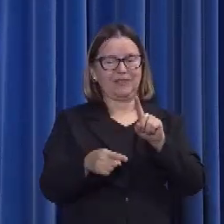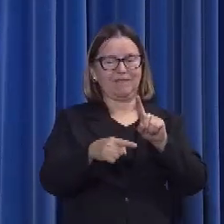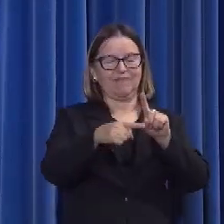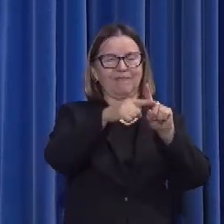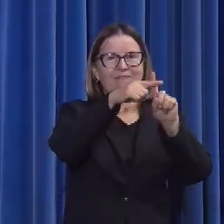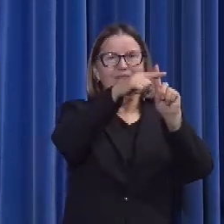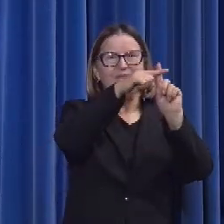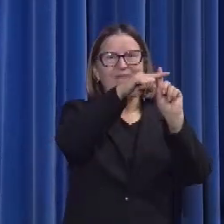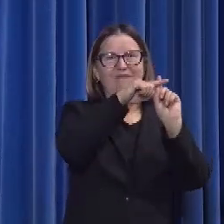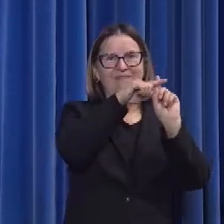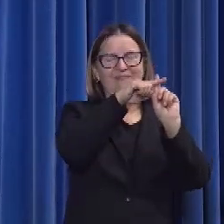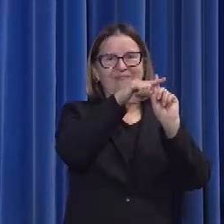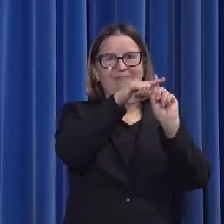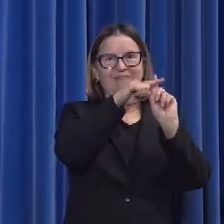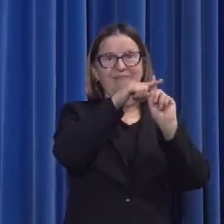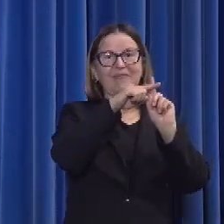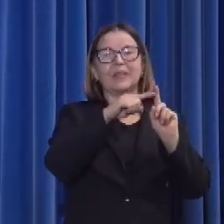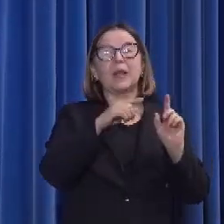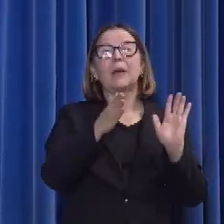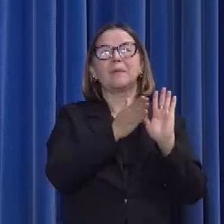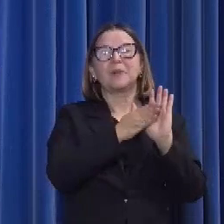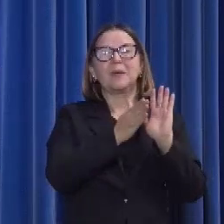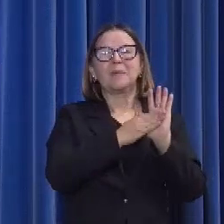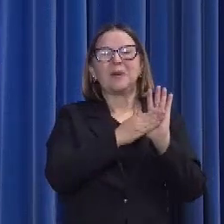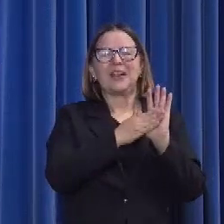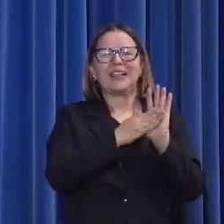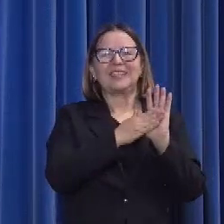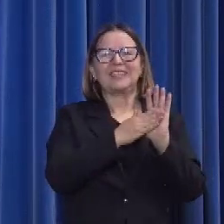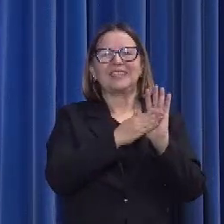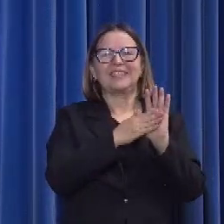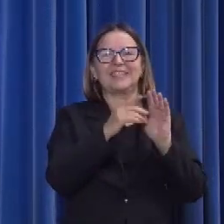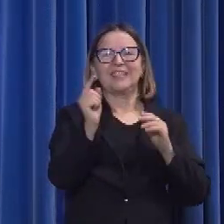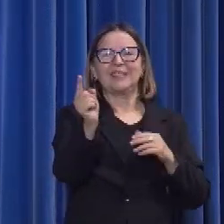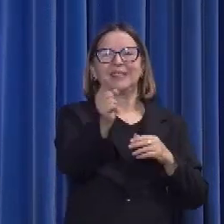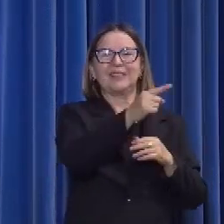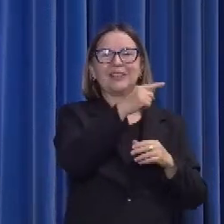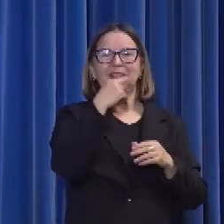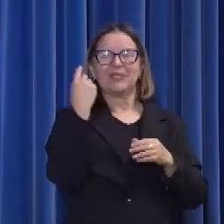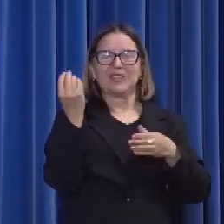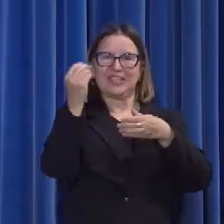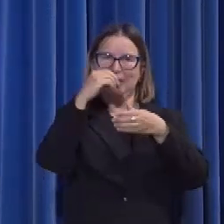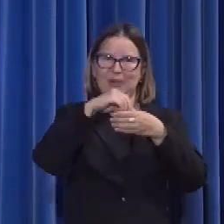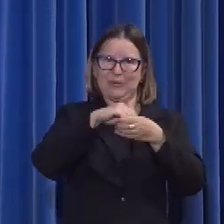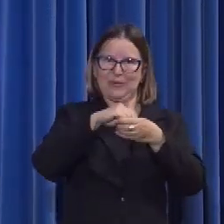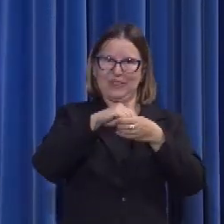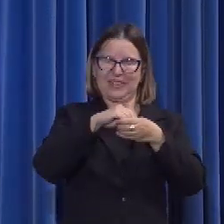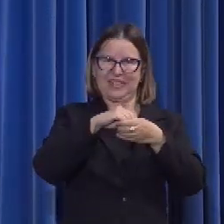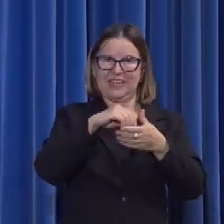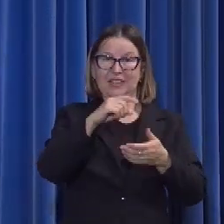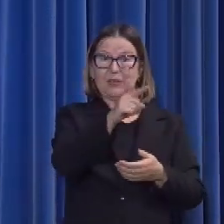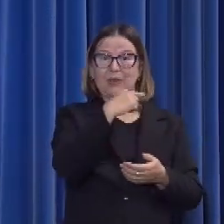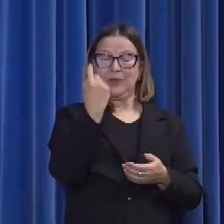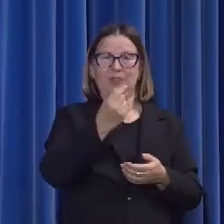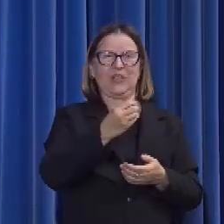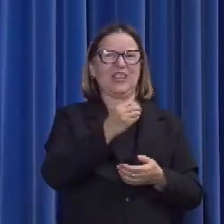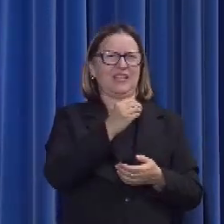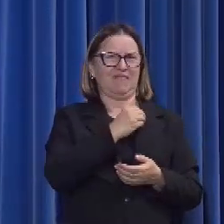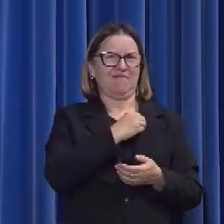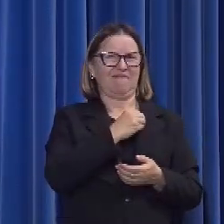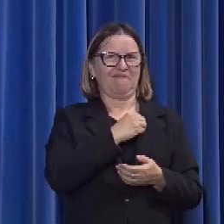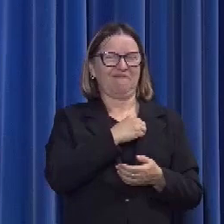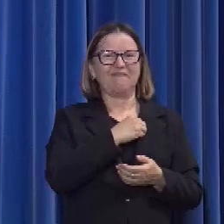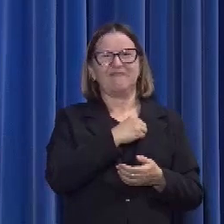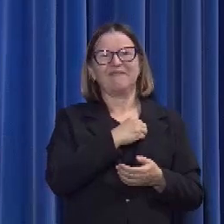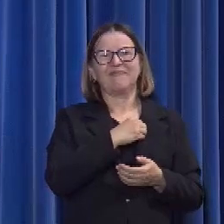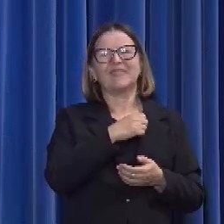foi levantado com um propósito: atrair nossa natureza de pecado, o nosso velho homem, no